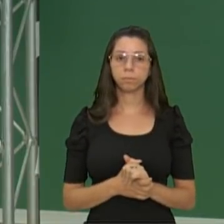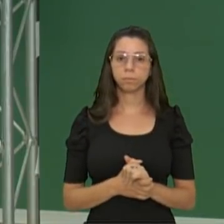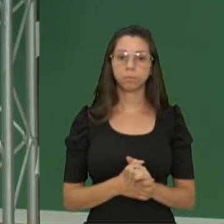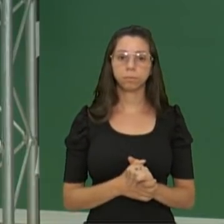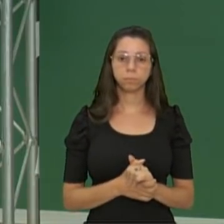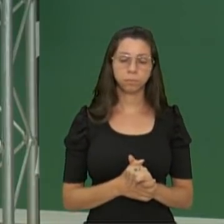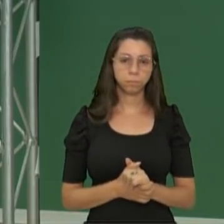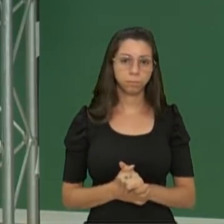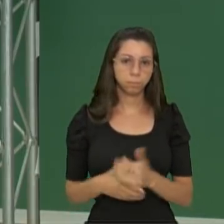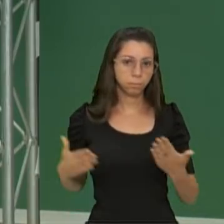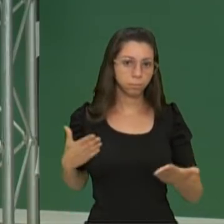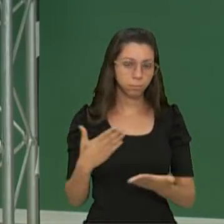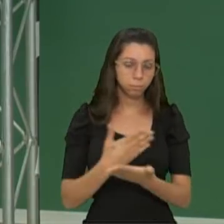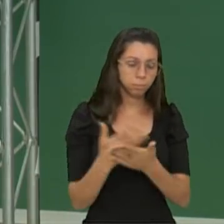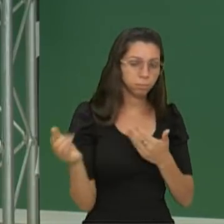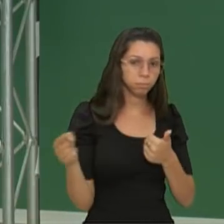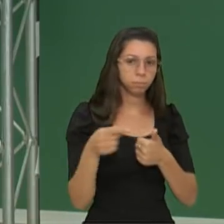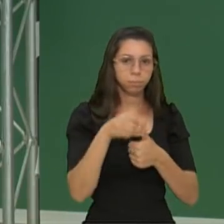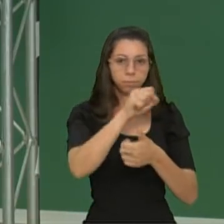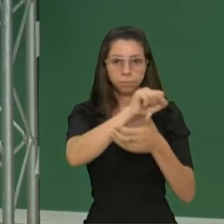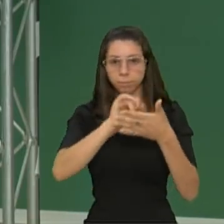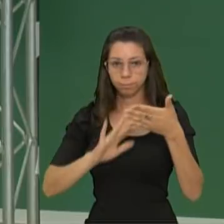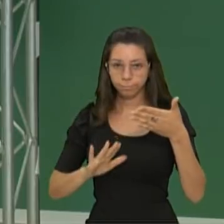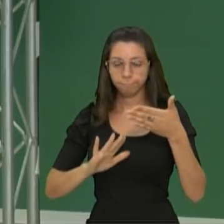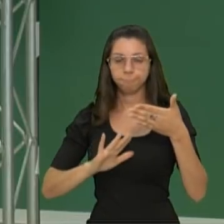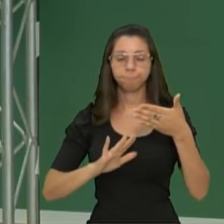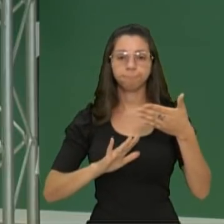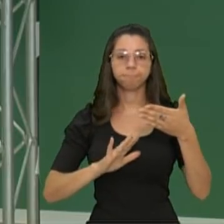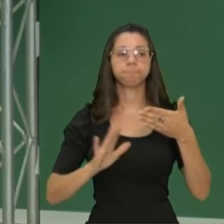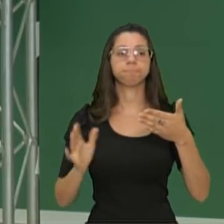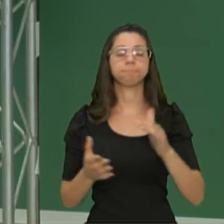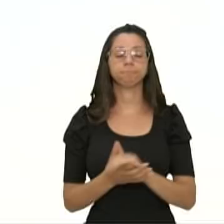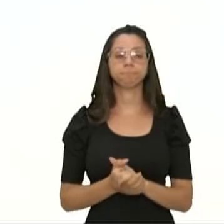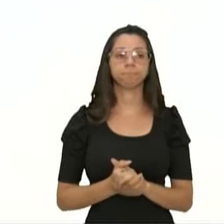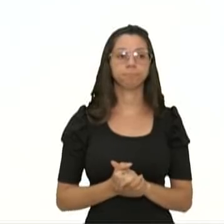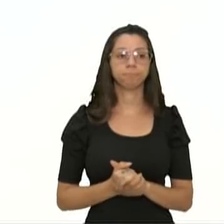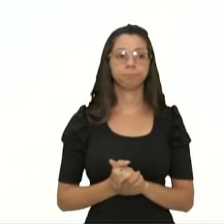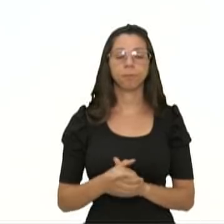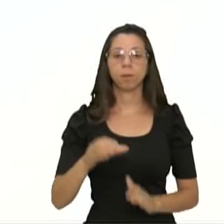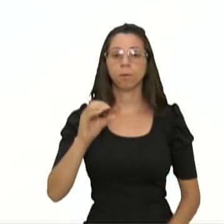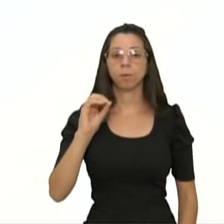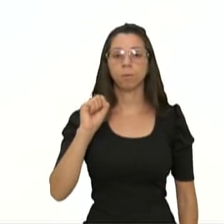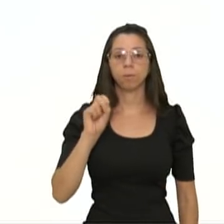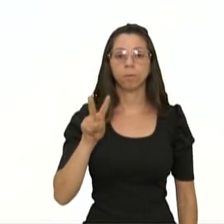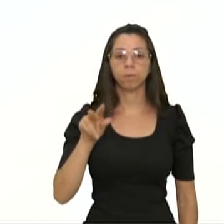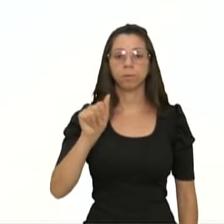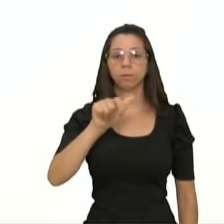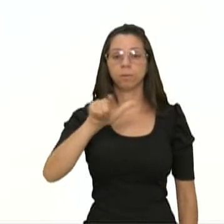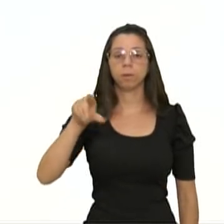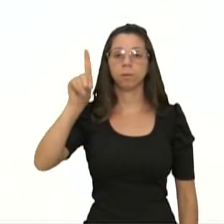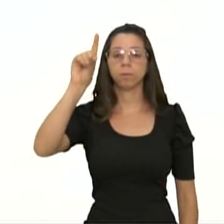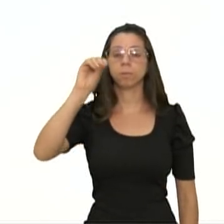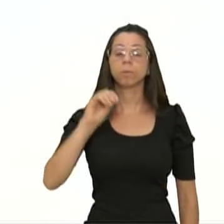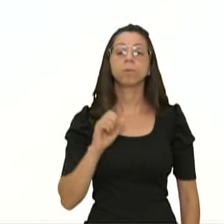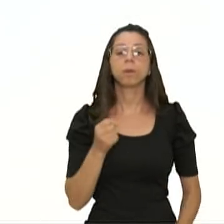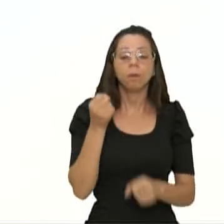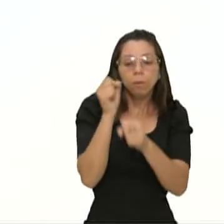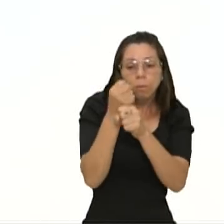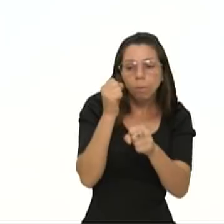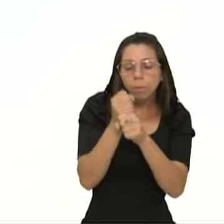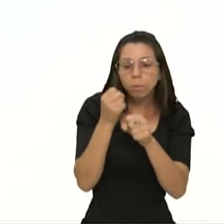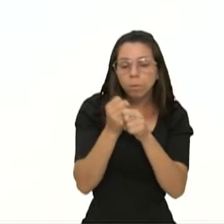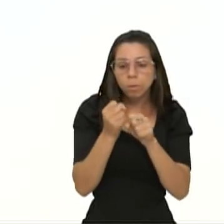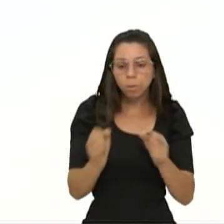Agora, vamos iniciar com o primeiro exercício. Oswaldo decidiu construir um galinheiro de formato retangular,